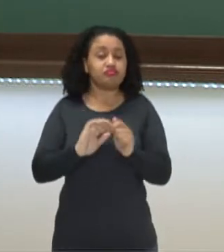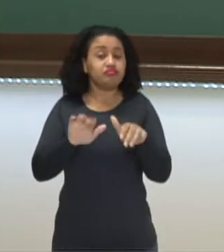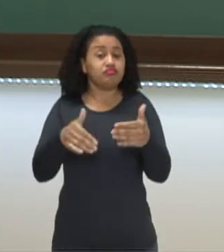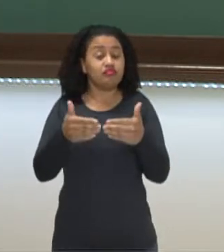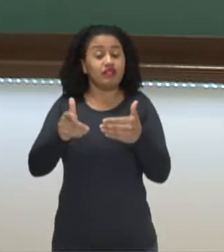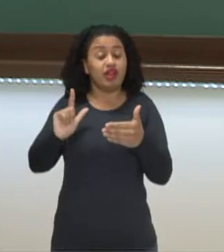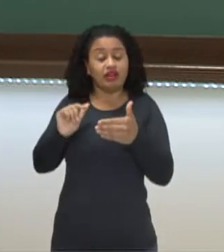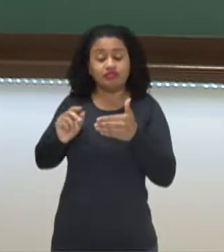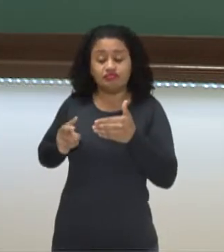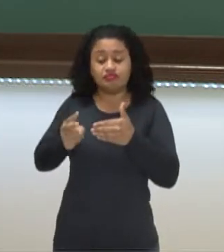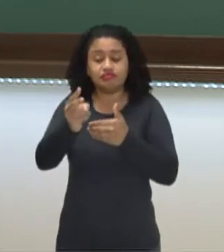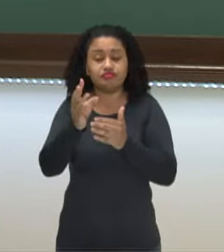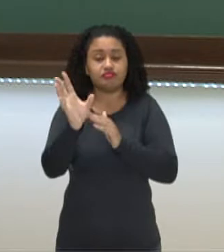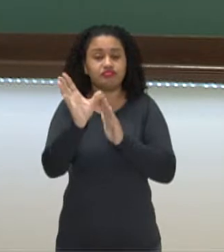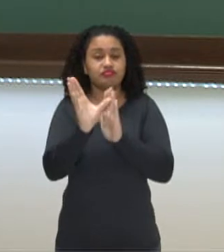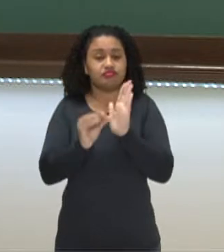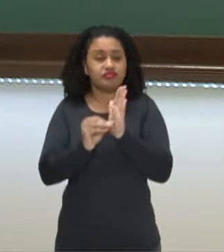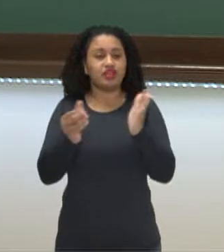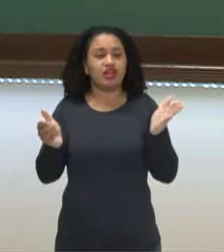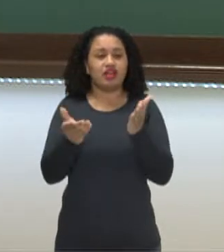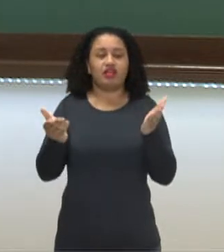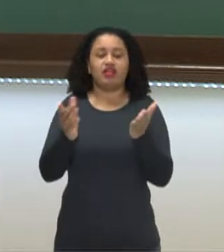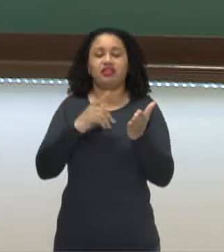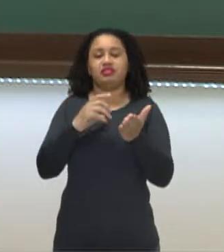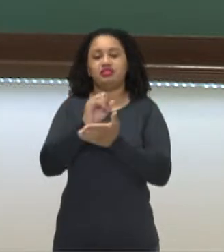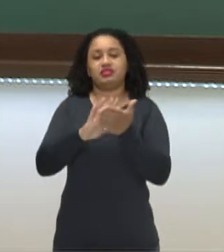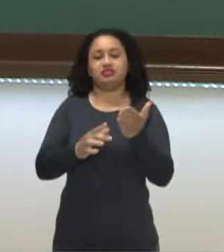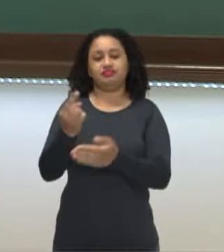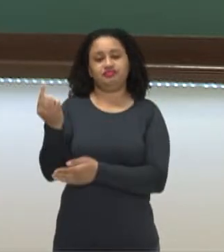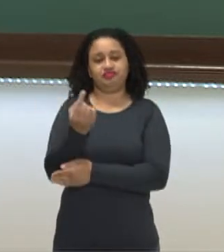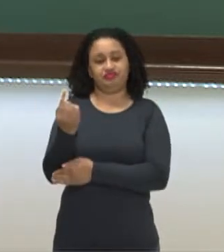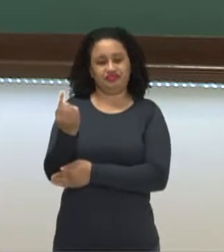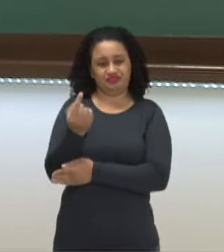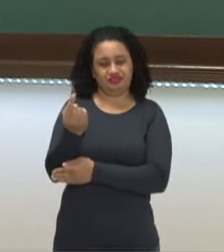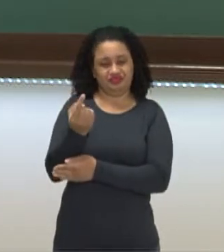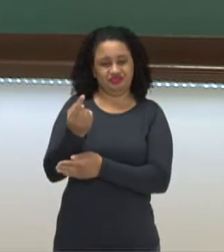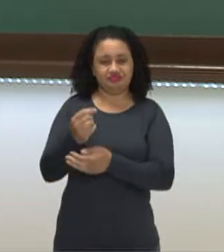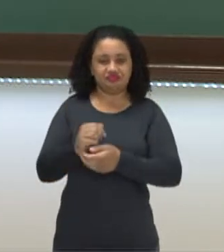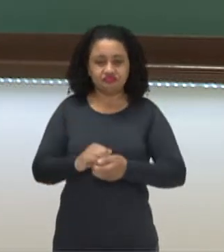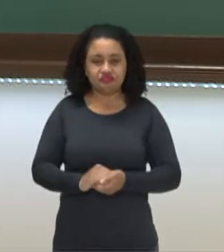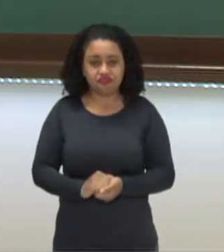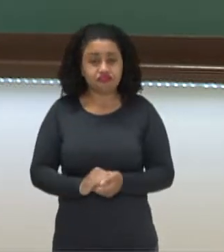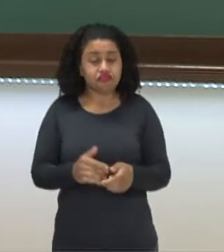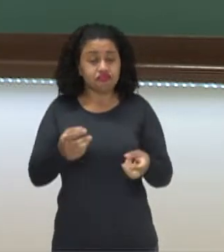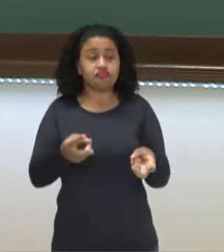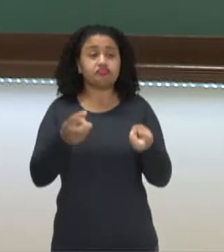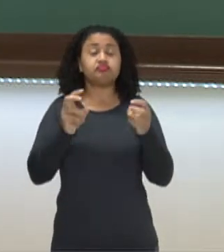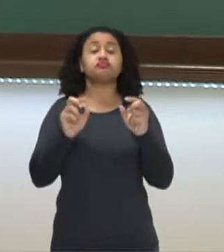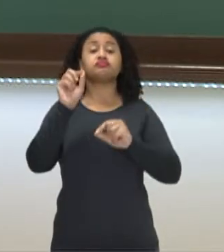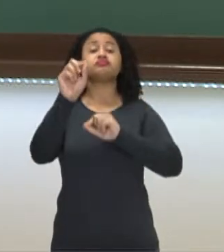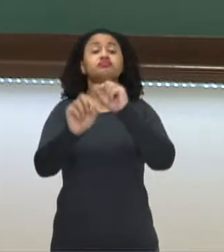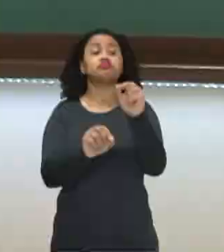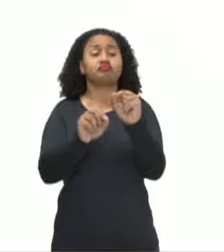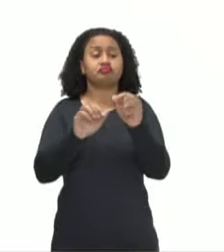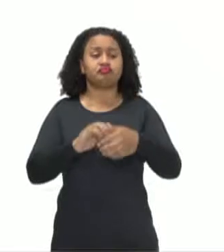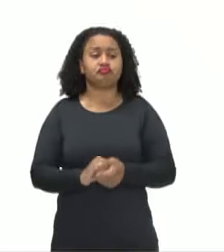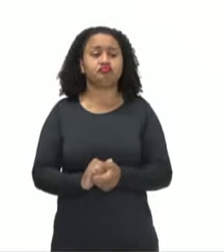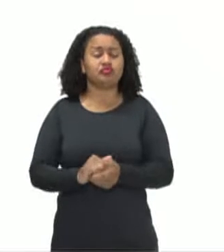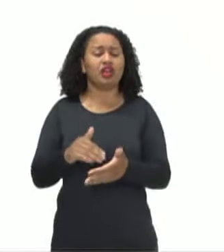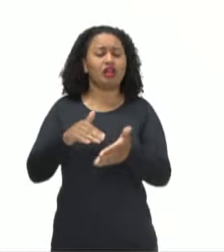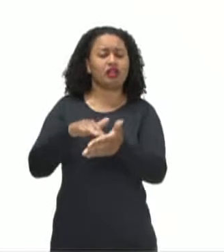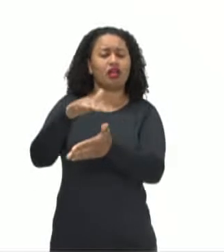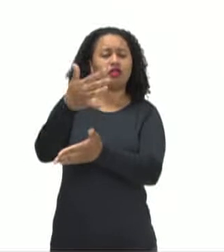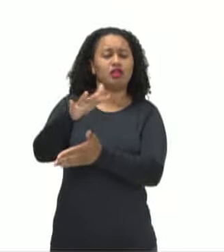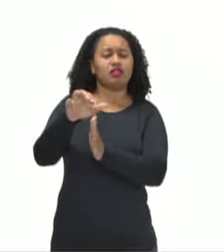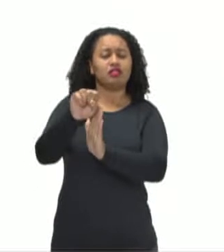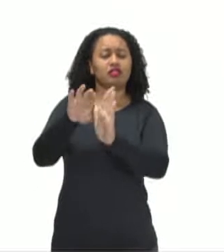antes de darmos continuidade, temos a nossa primeira atividade da aula de hoje. Olha só o que ela diz. Até meados